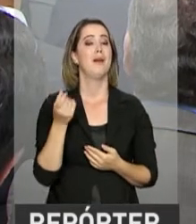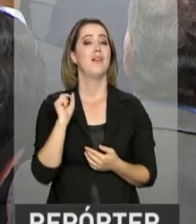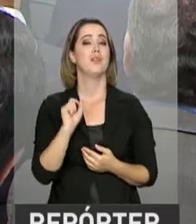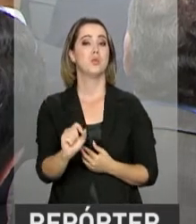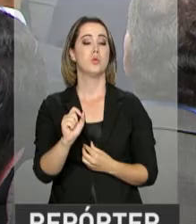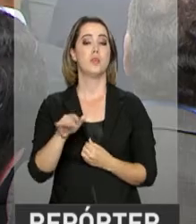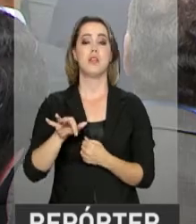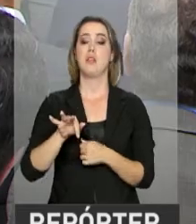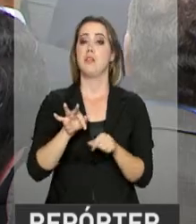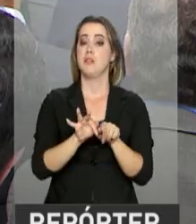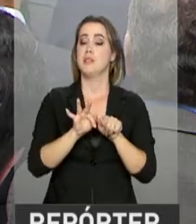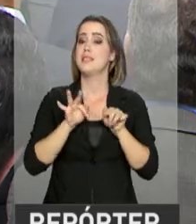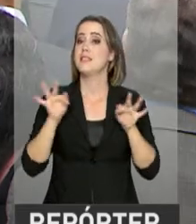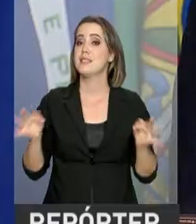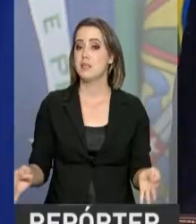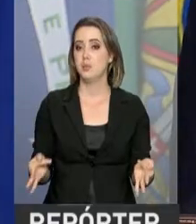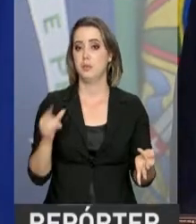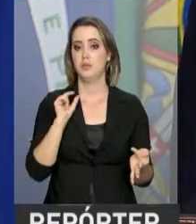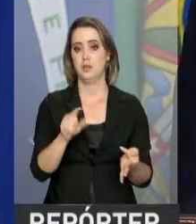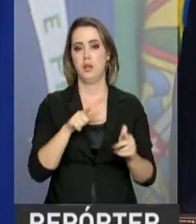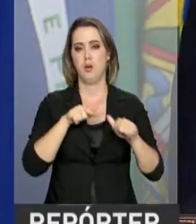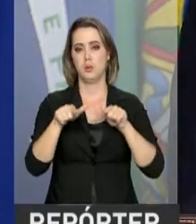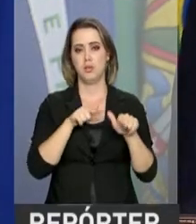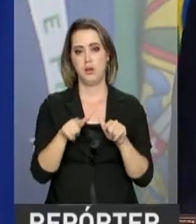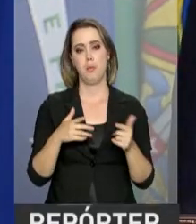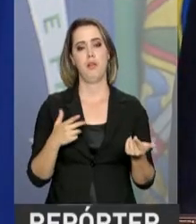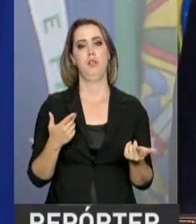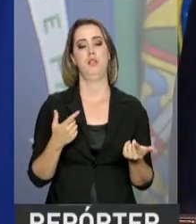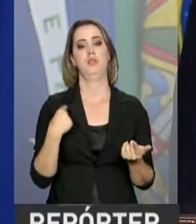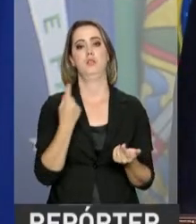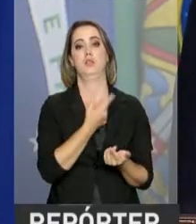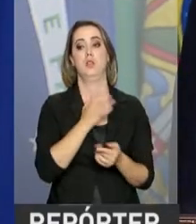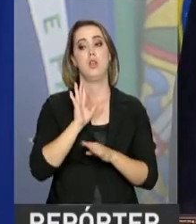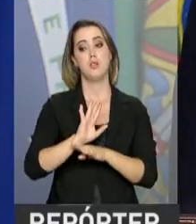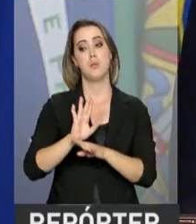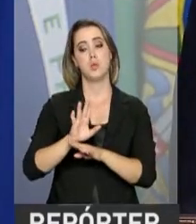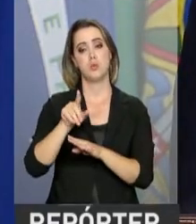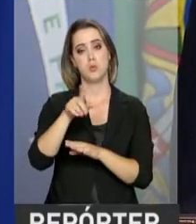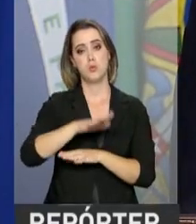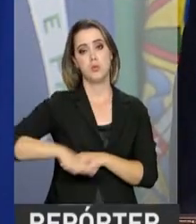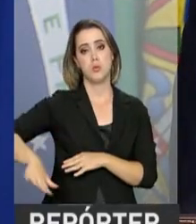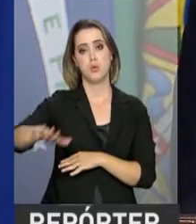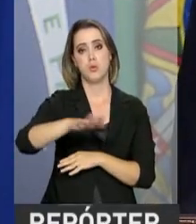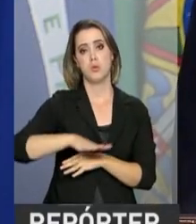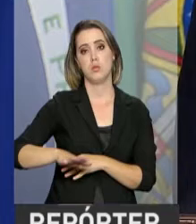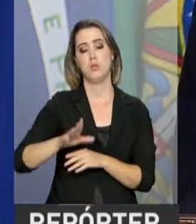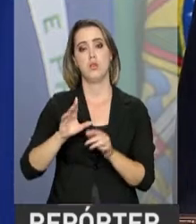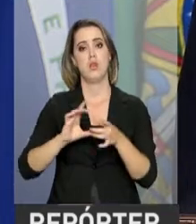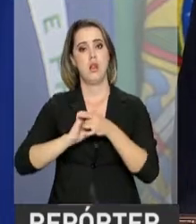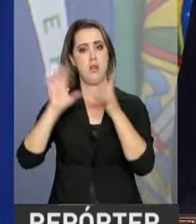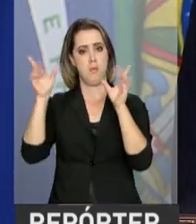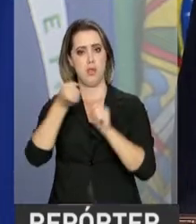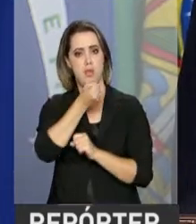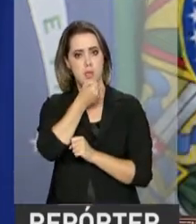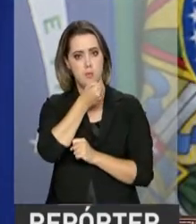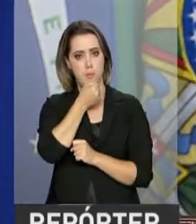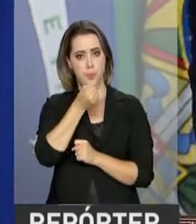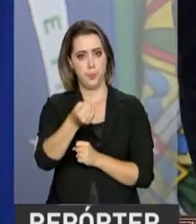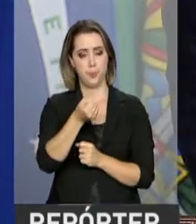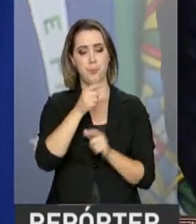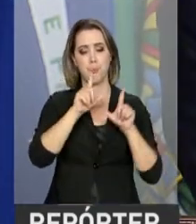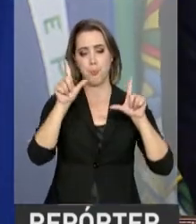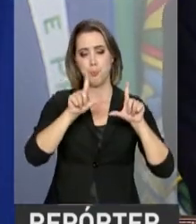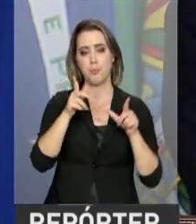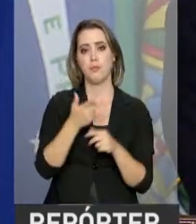agilizar e desburocratizar, eu creio que é uma contribuição que nós damos à imprensa livre do nosso país.